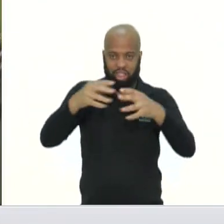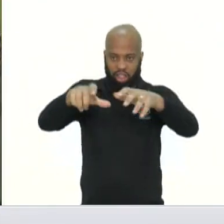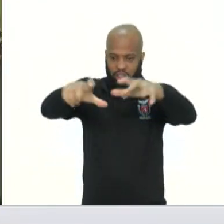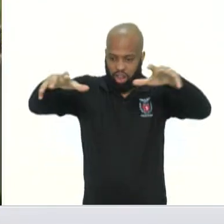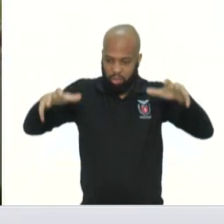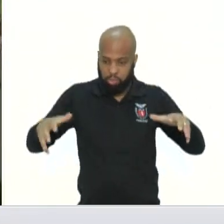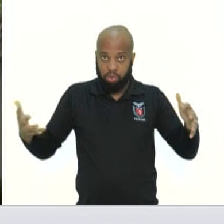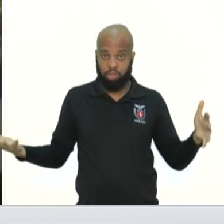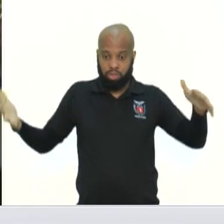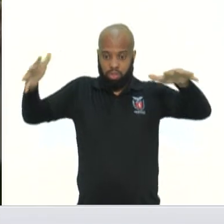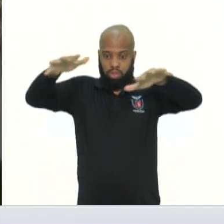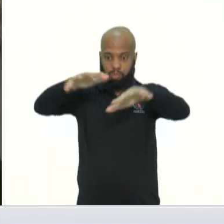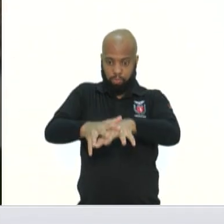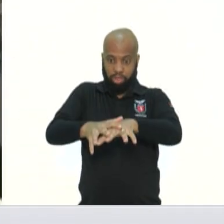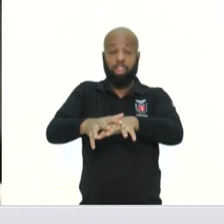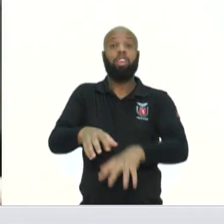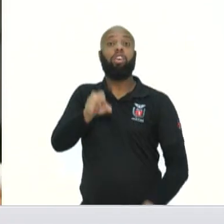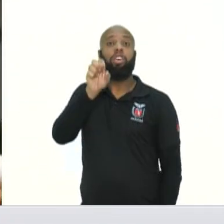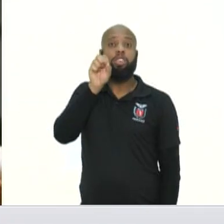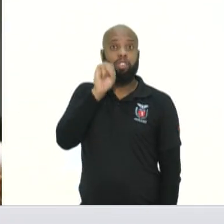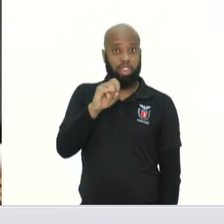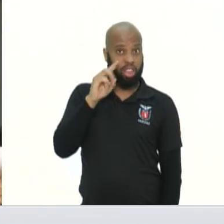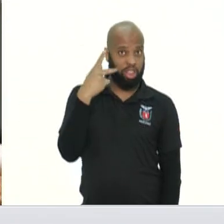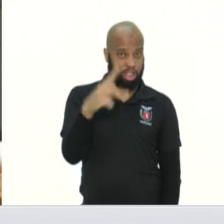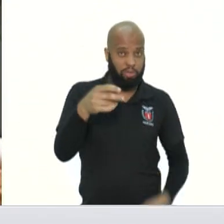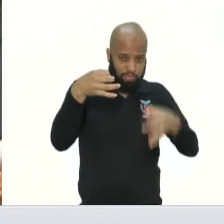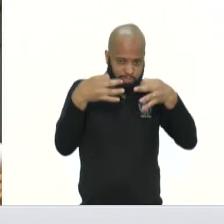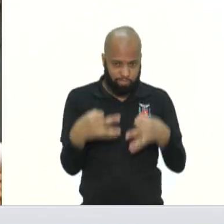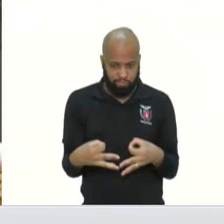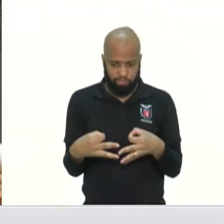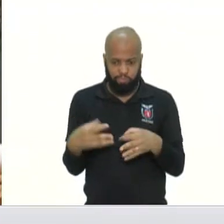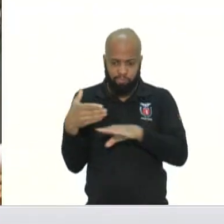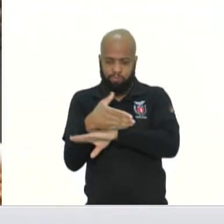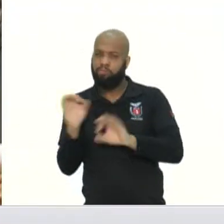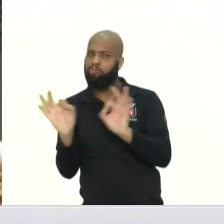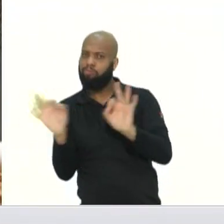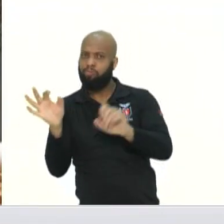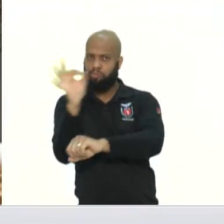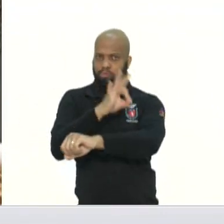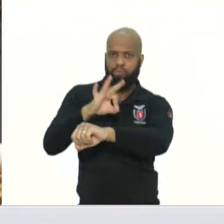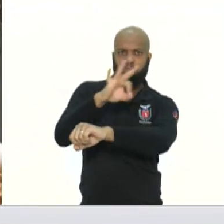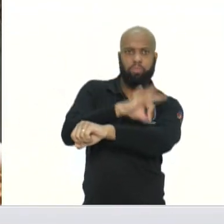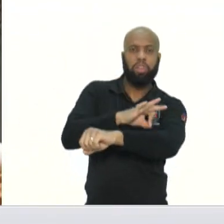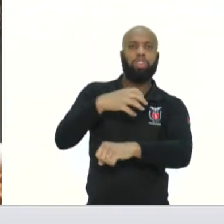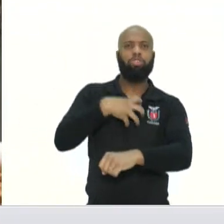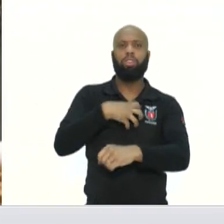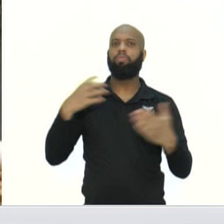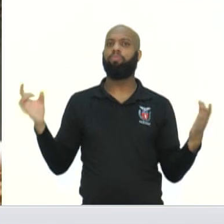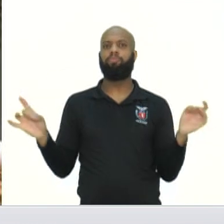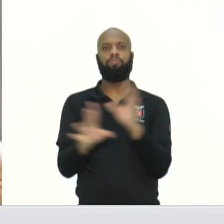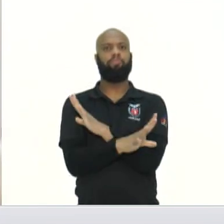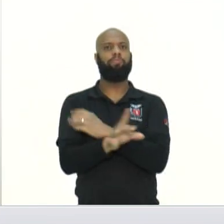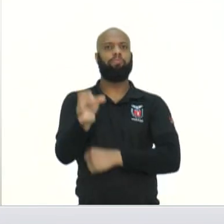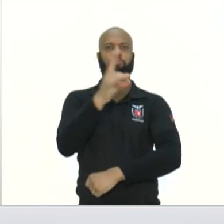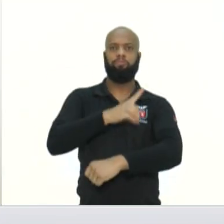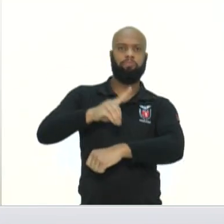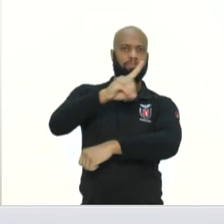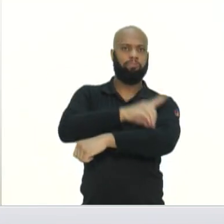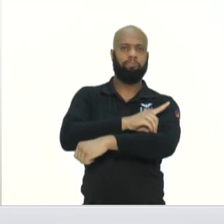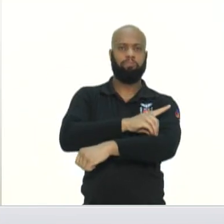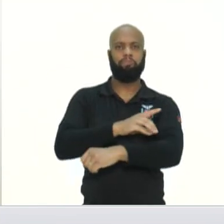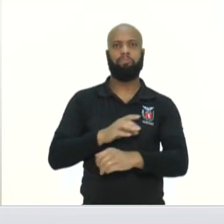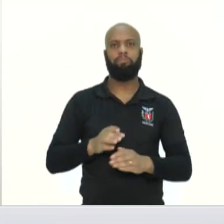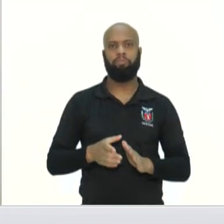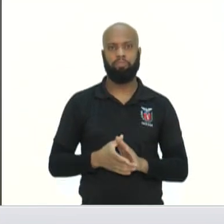é isso, verificar se a sua caixa d'água está bem fechadinha, sem fresta e acabar assim com a proliferação do Aedes aegypti.